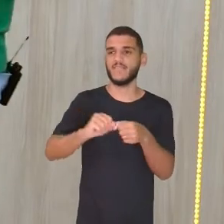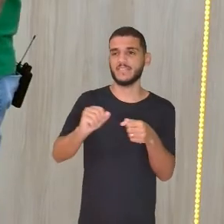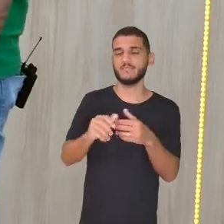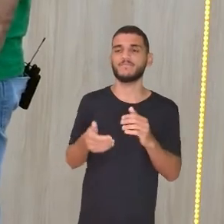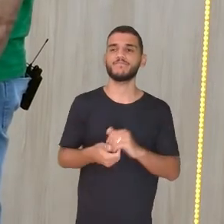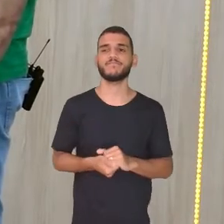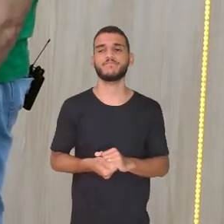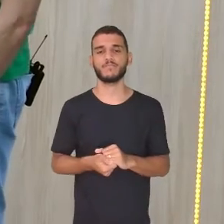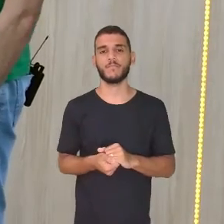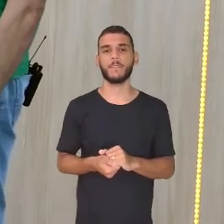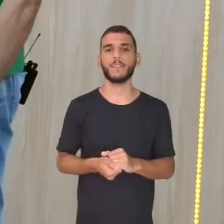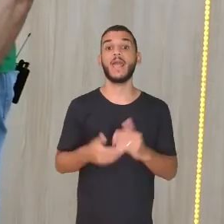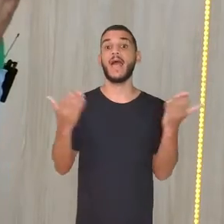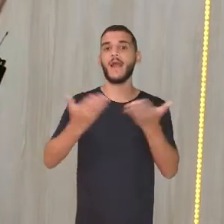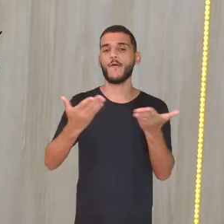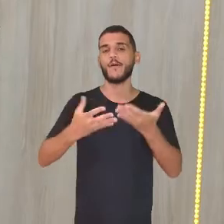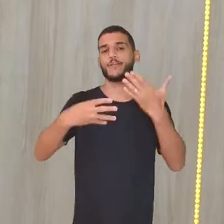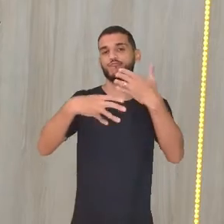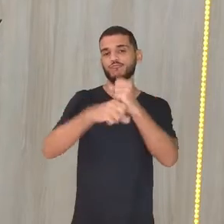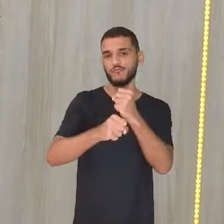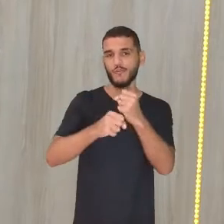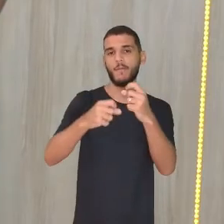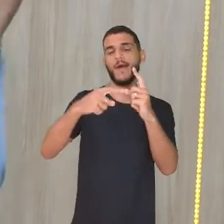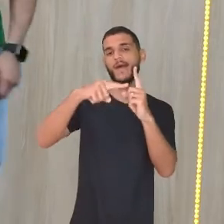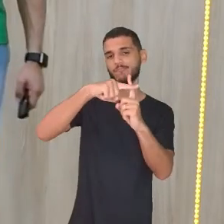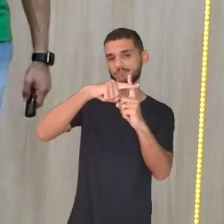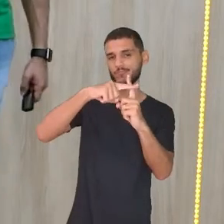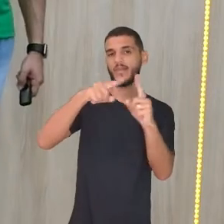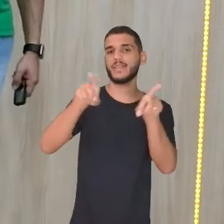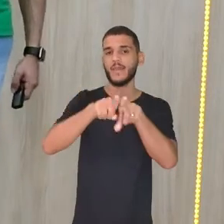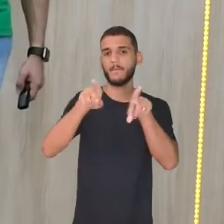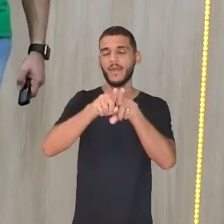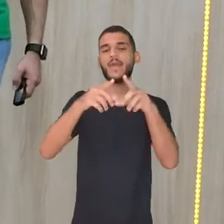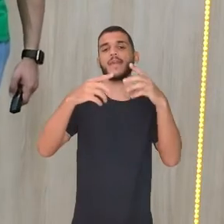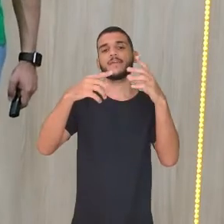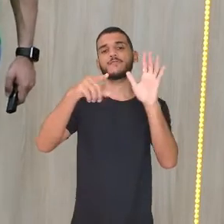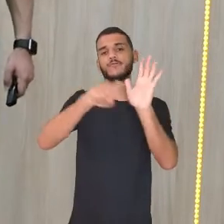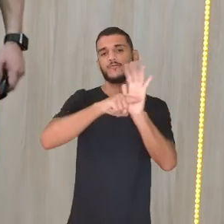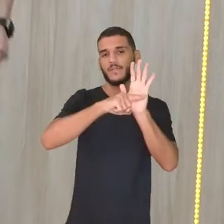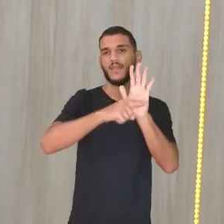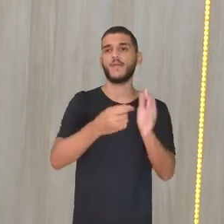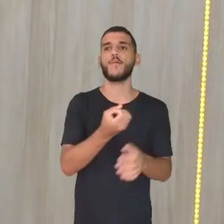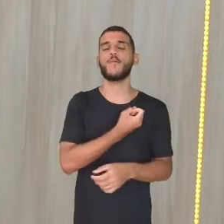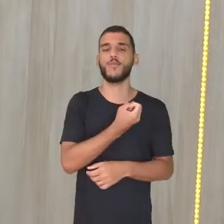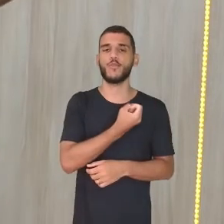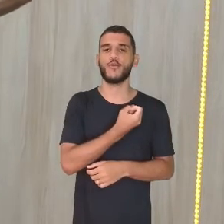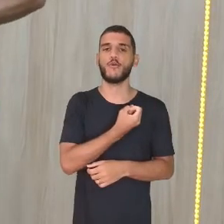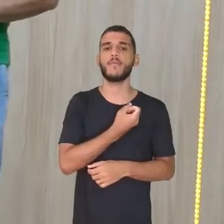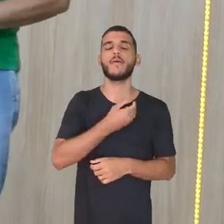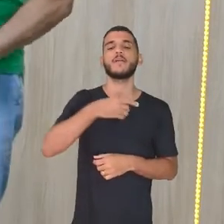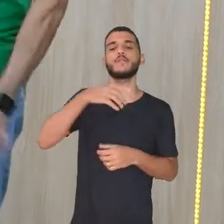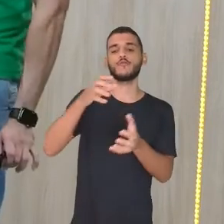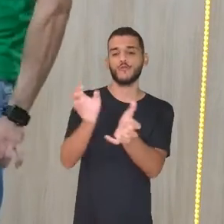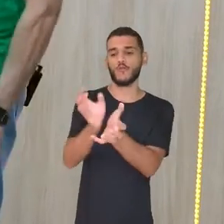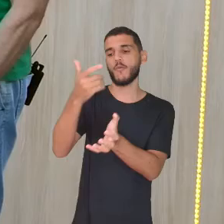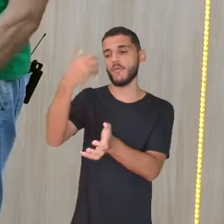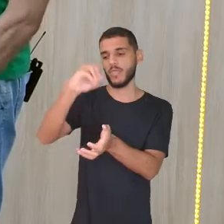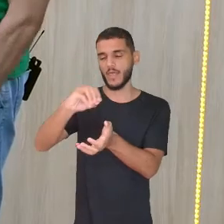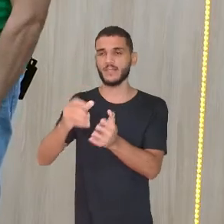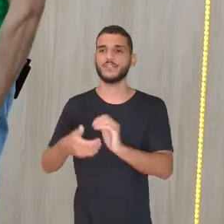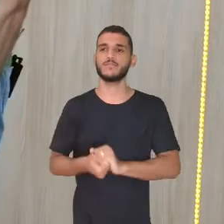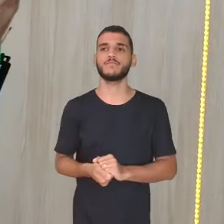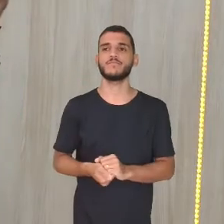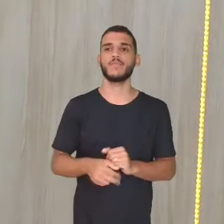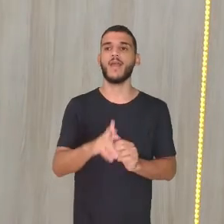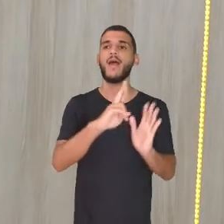lá. Vamos somar e subtrair números decimais. Então, a regra para você efetuar